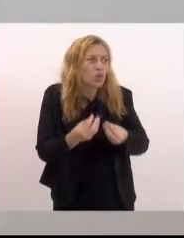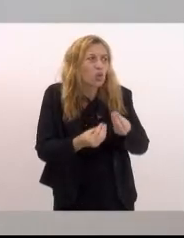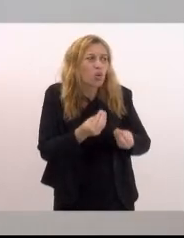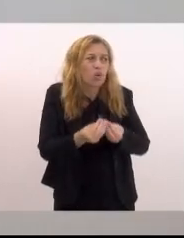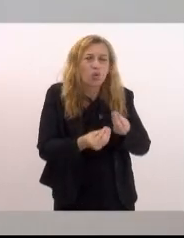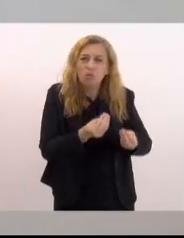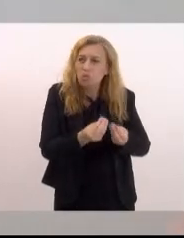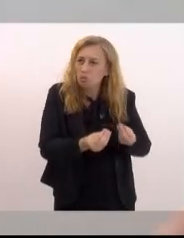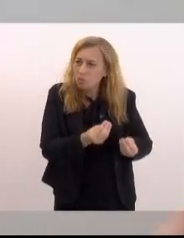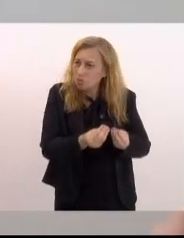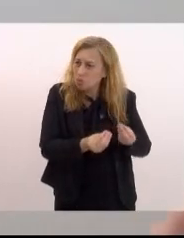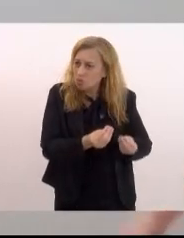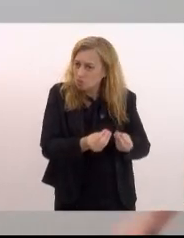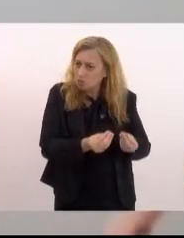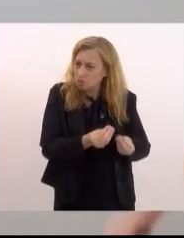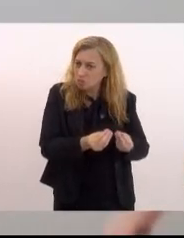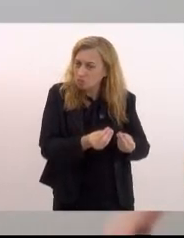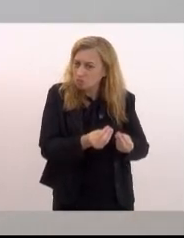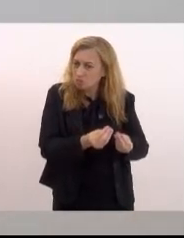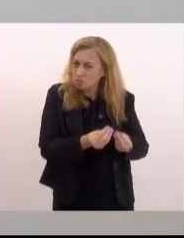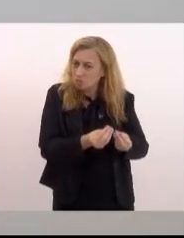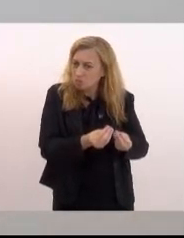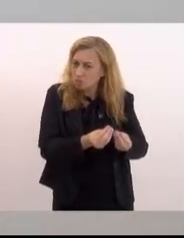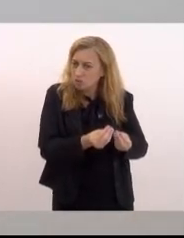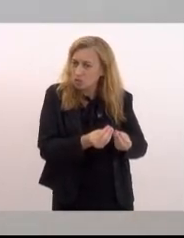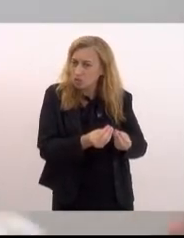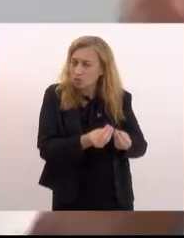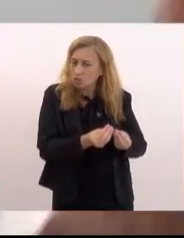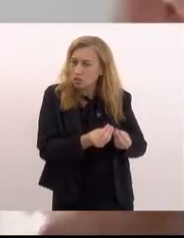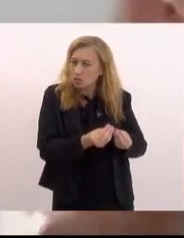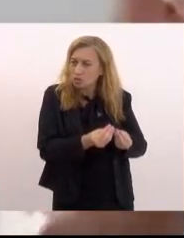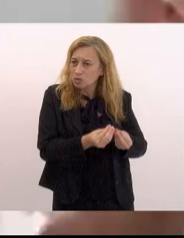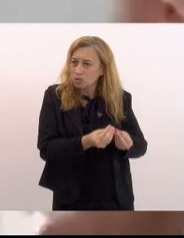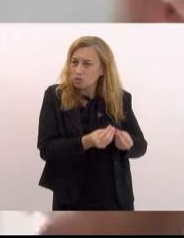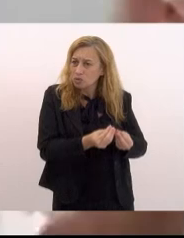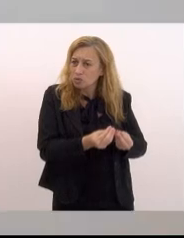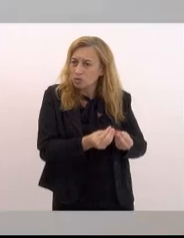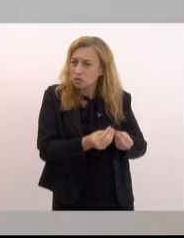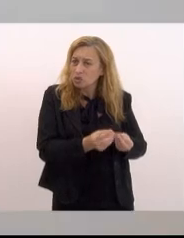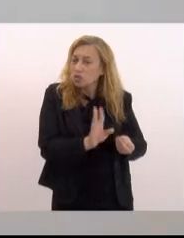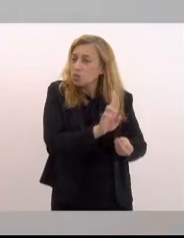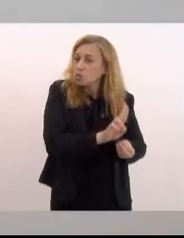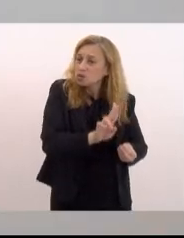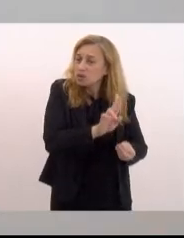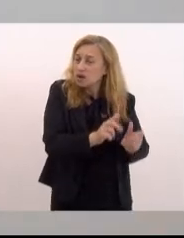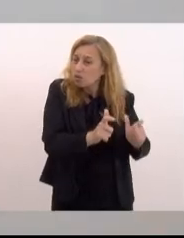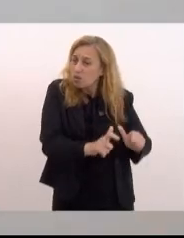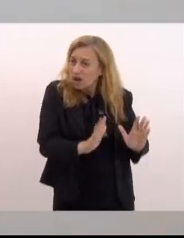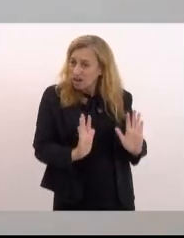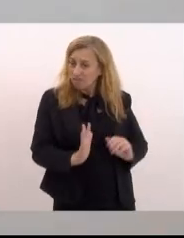vida, esta que é a verdade, então se fez a construção